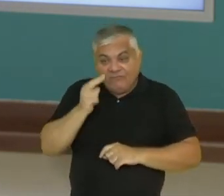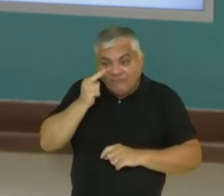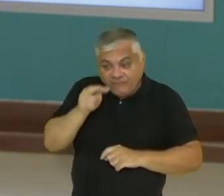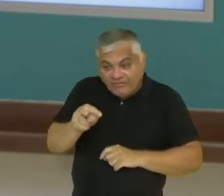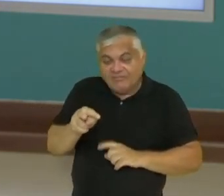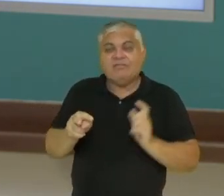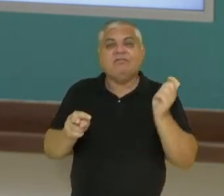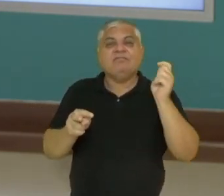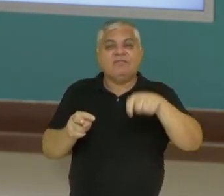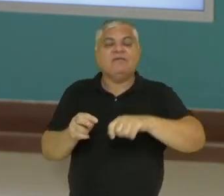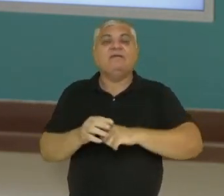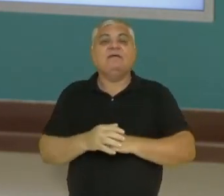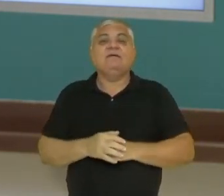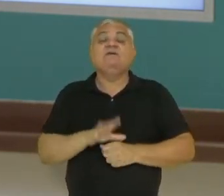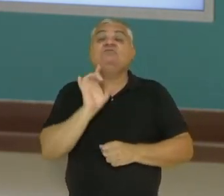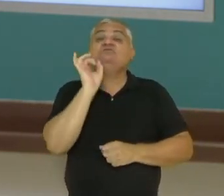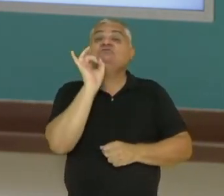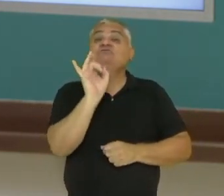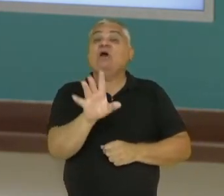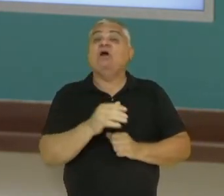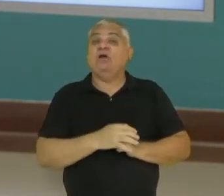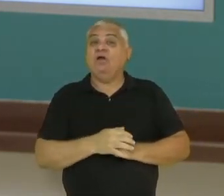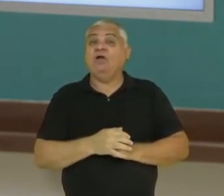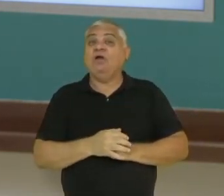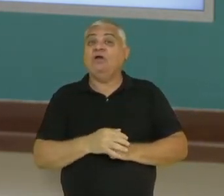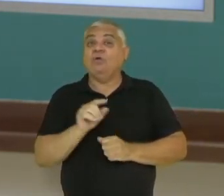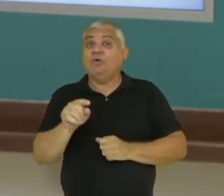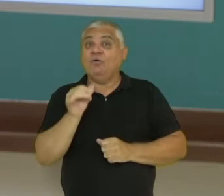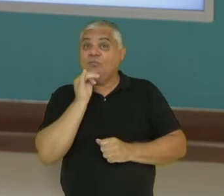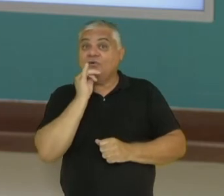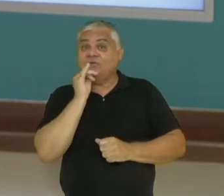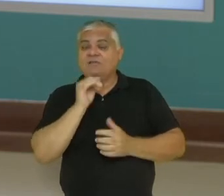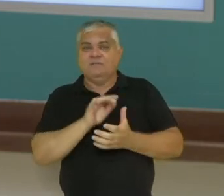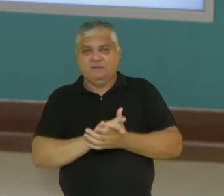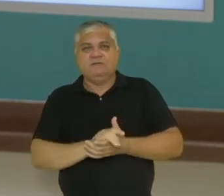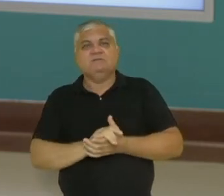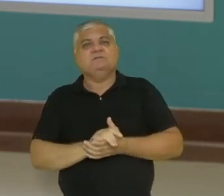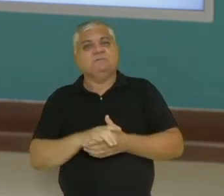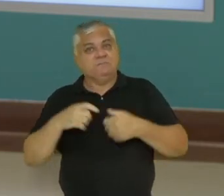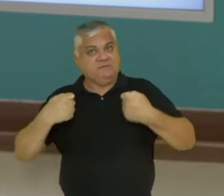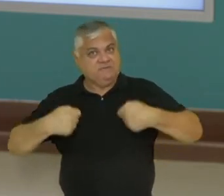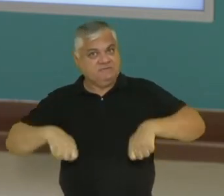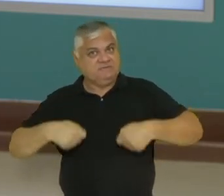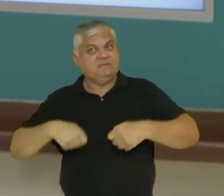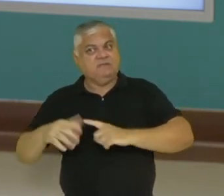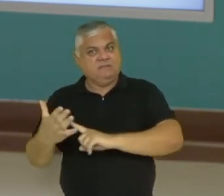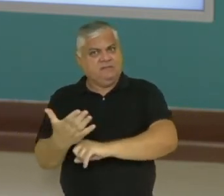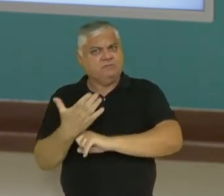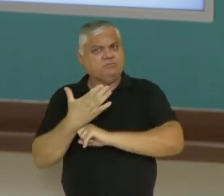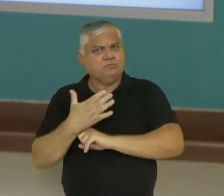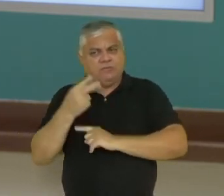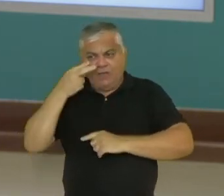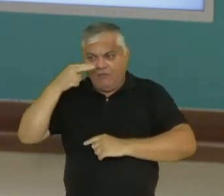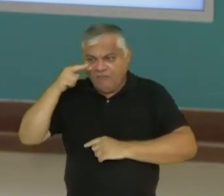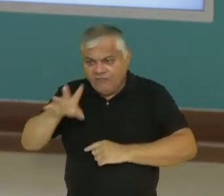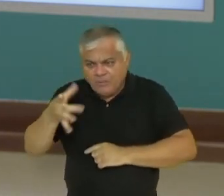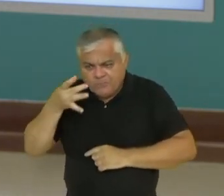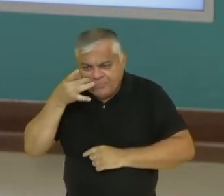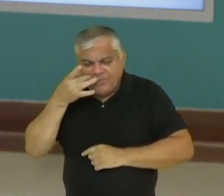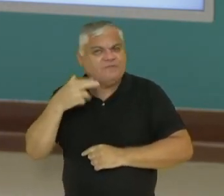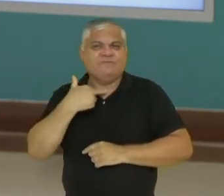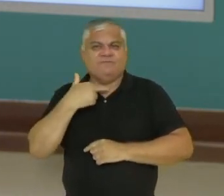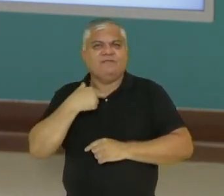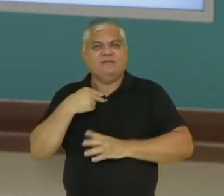destes organismos apenas com a participação, com o auxílio de um